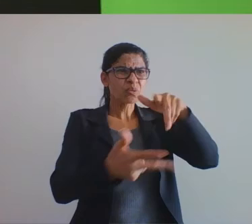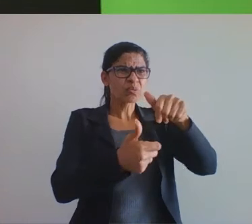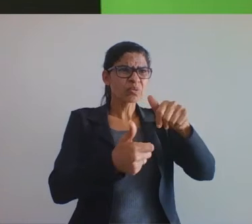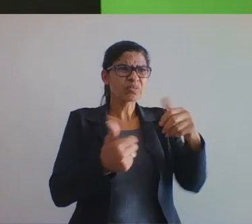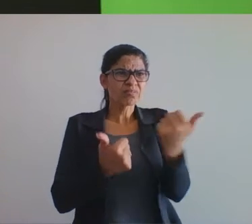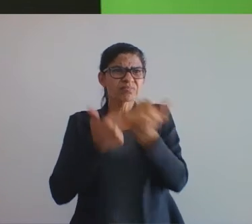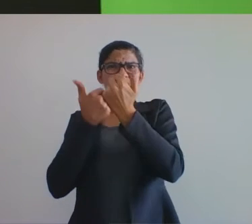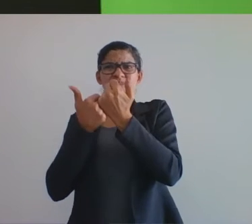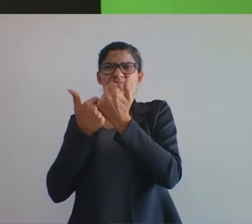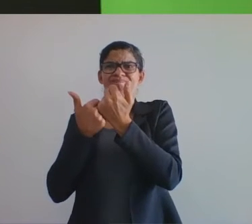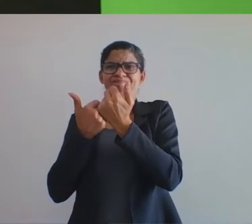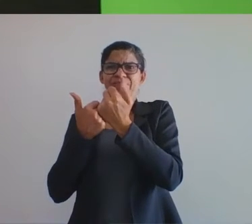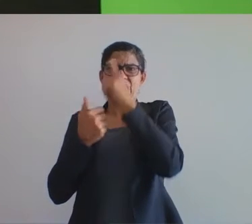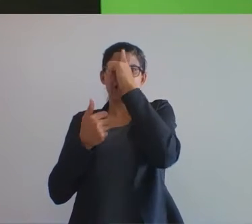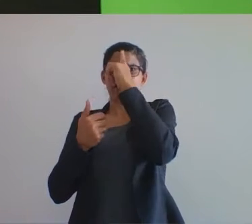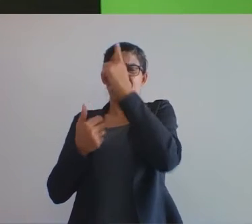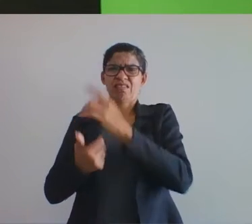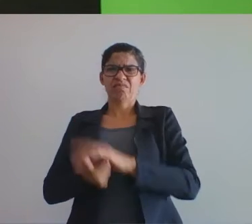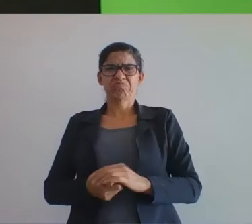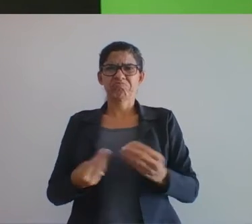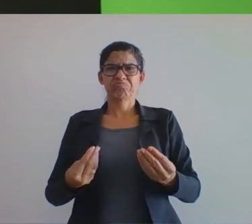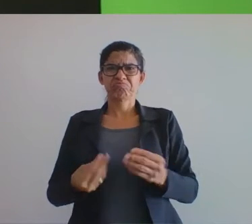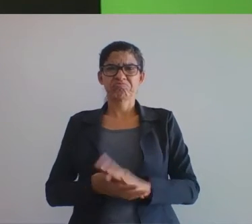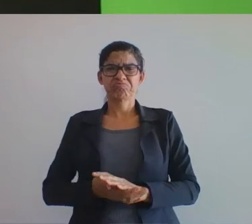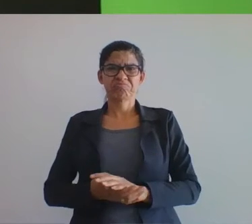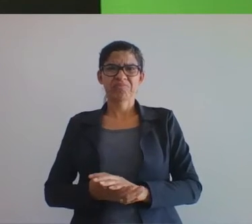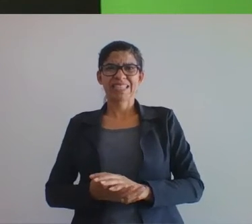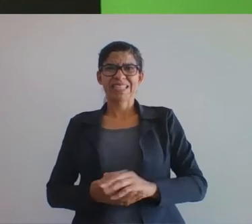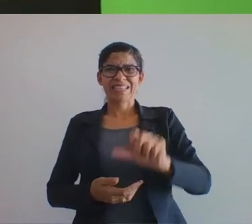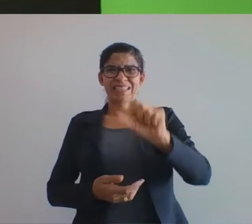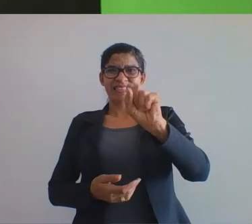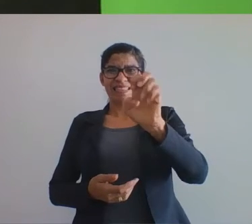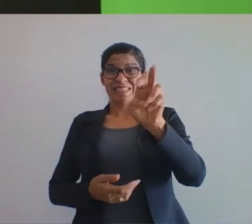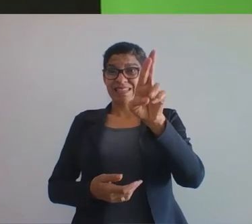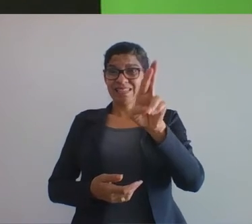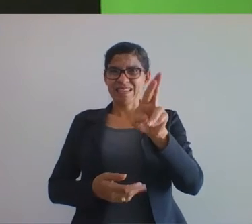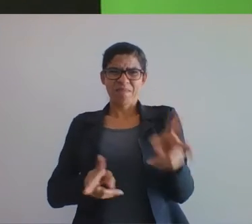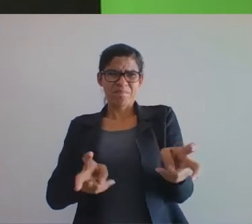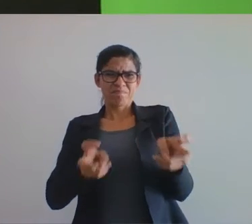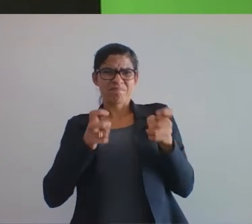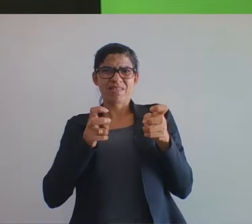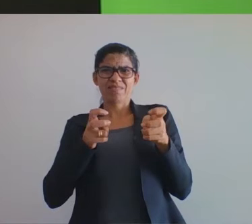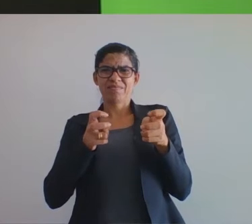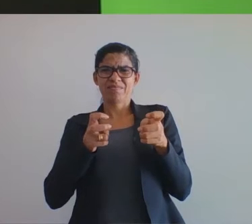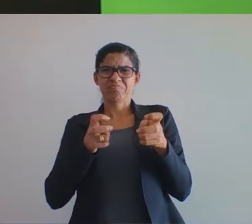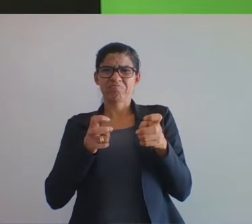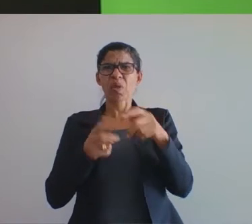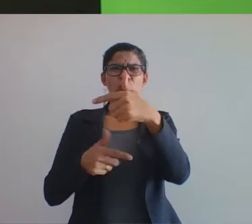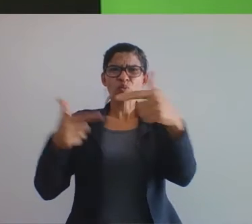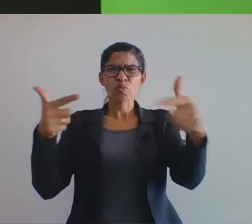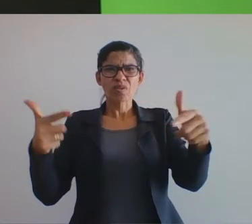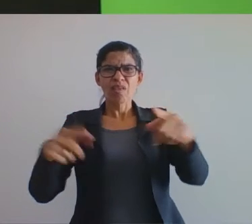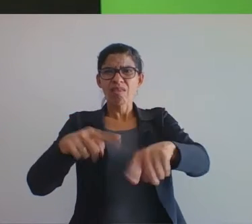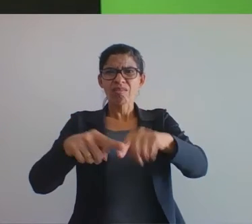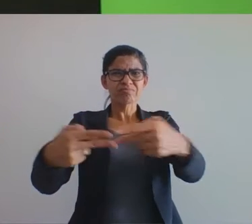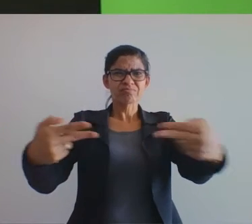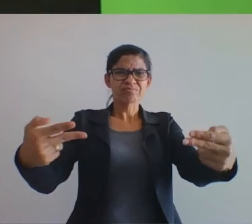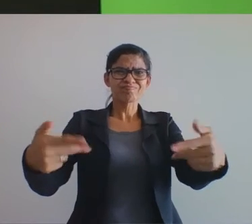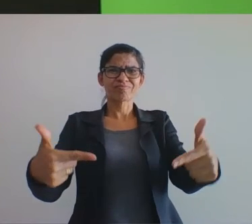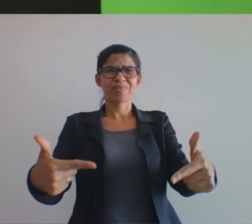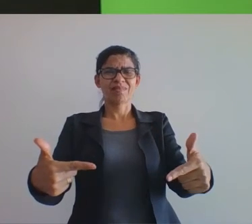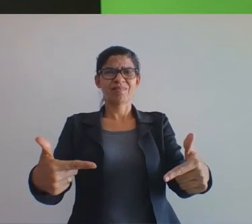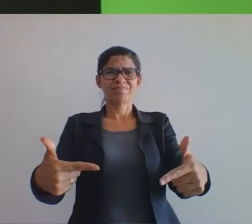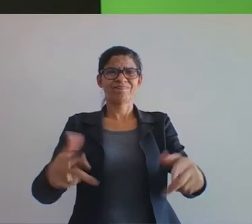que ser é ser percebido. Não existe nenhum objeto, disse ele, a menos que seja percebido